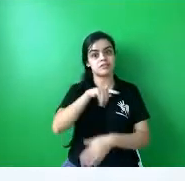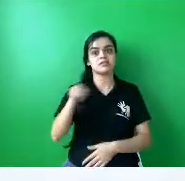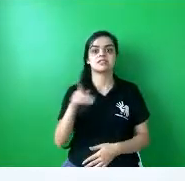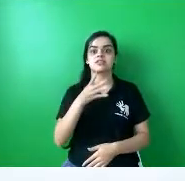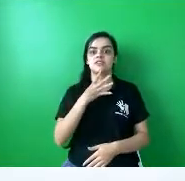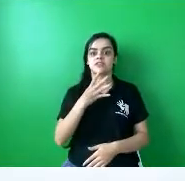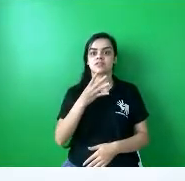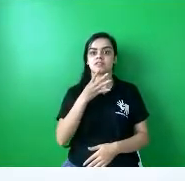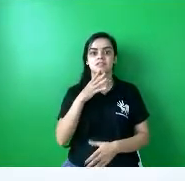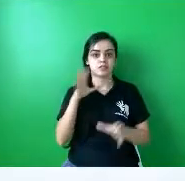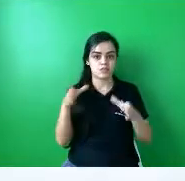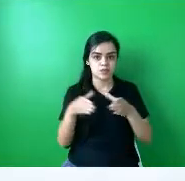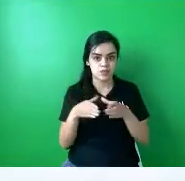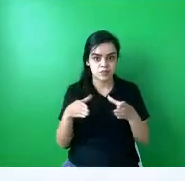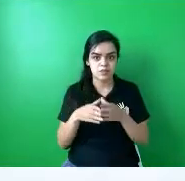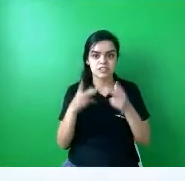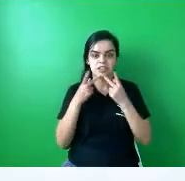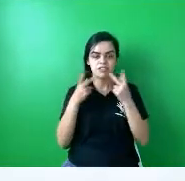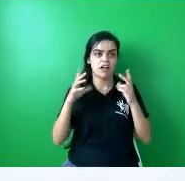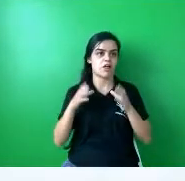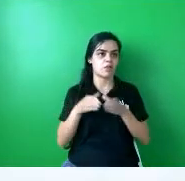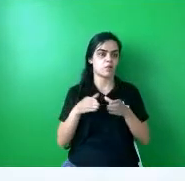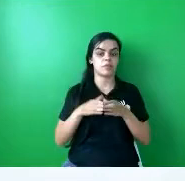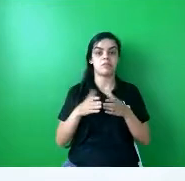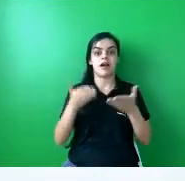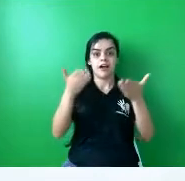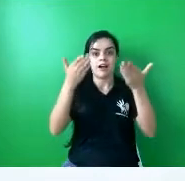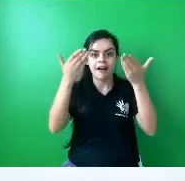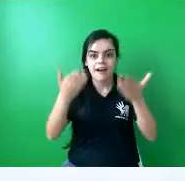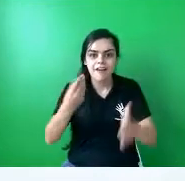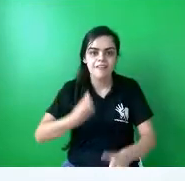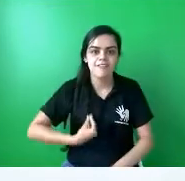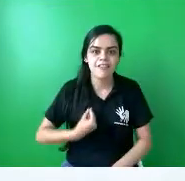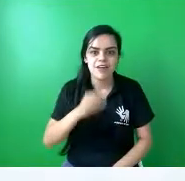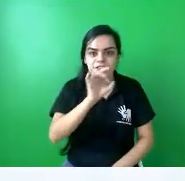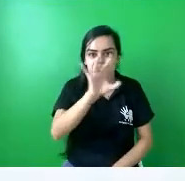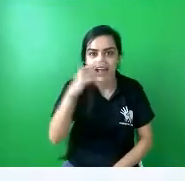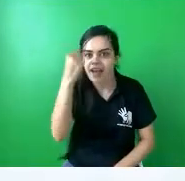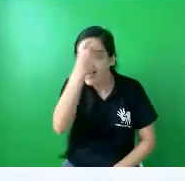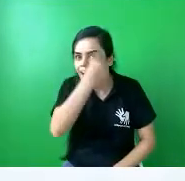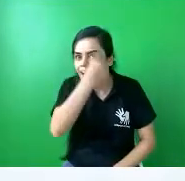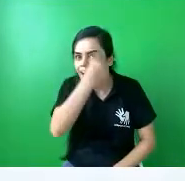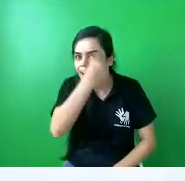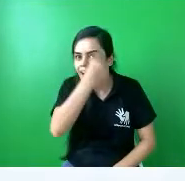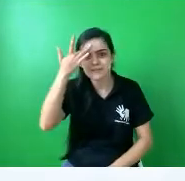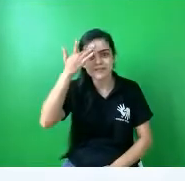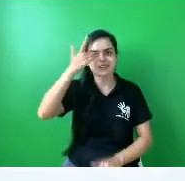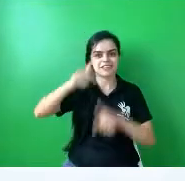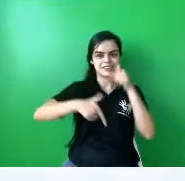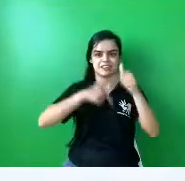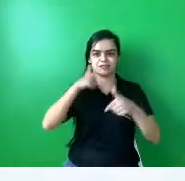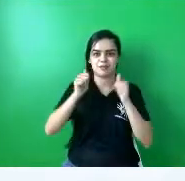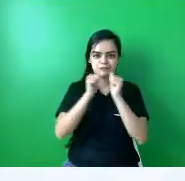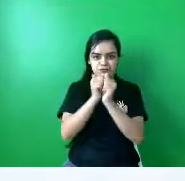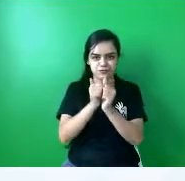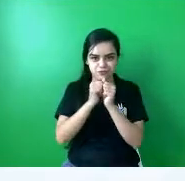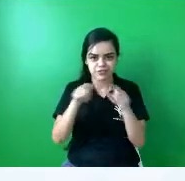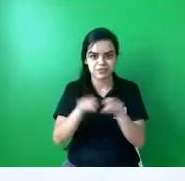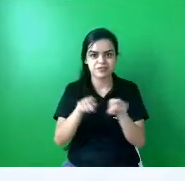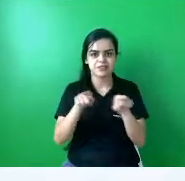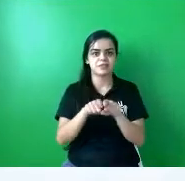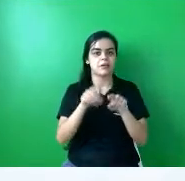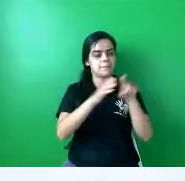conhecendo a equipe, né? Quando a gente só fala aqui é uma coisa, mas está aqui, ó, tem rostinhos, tem as pessoas que estão aqui trabalhando, fazendo